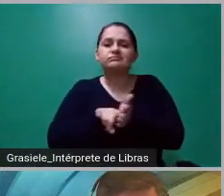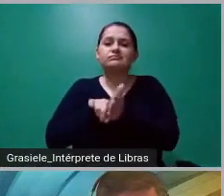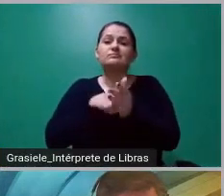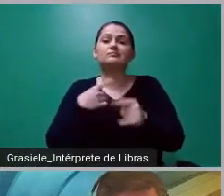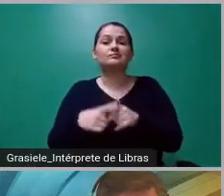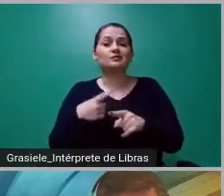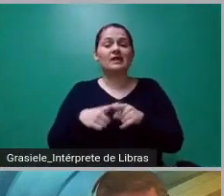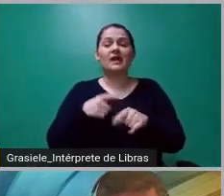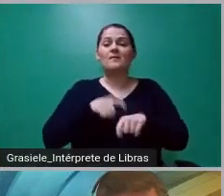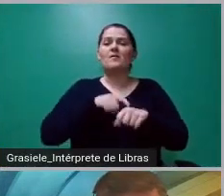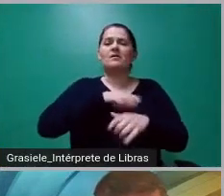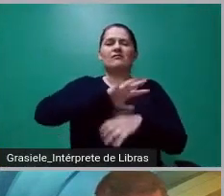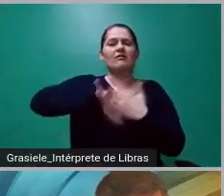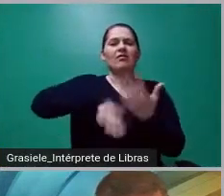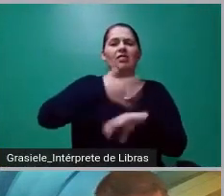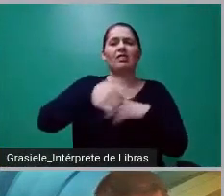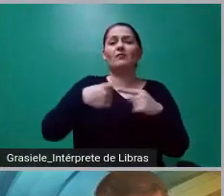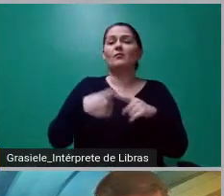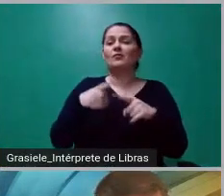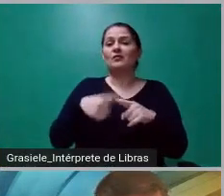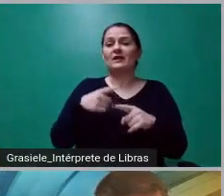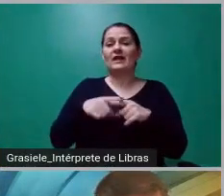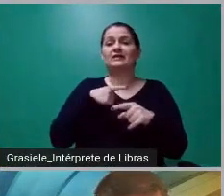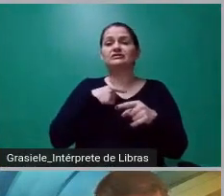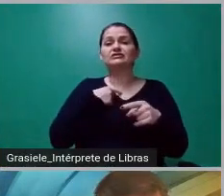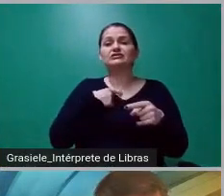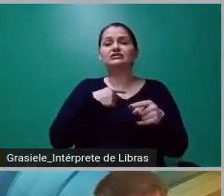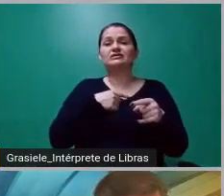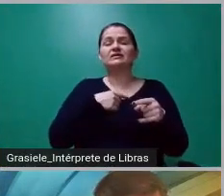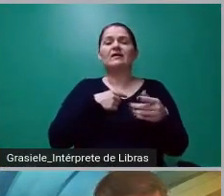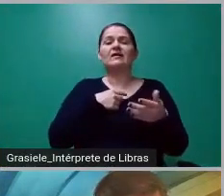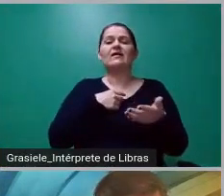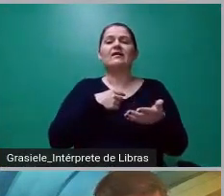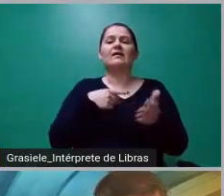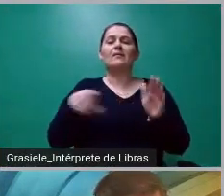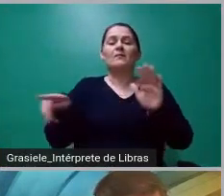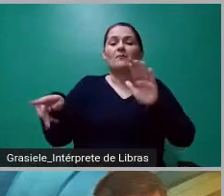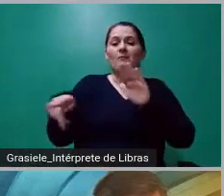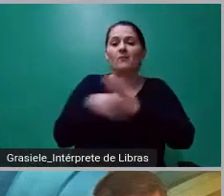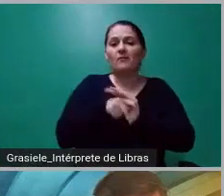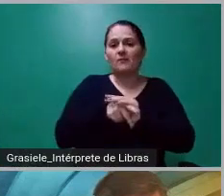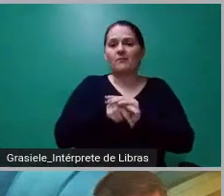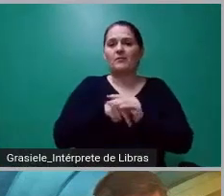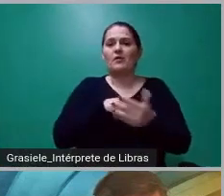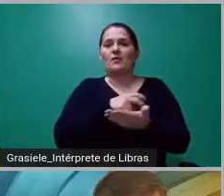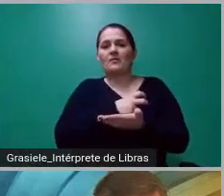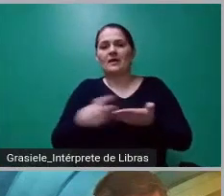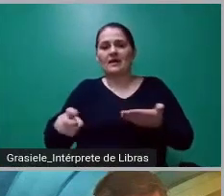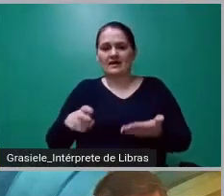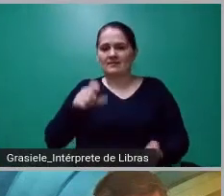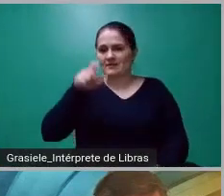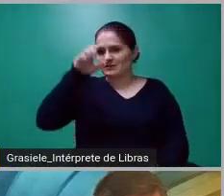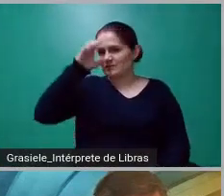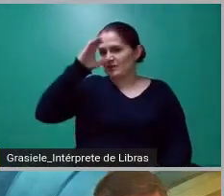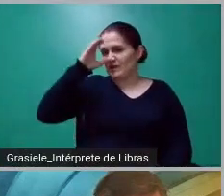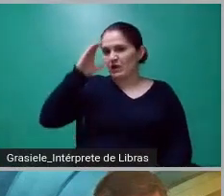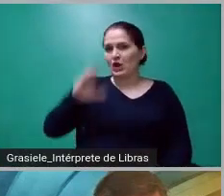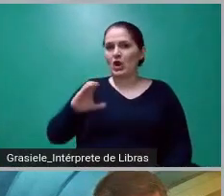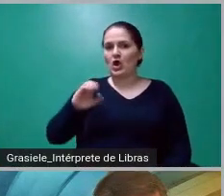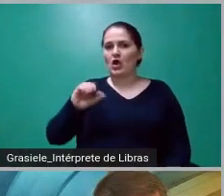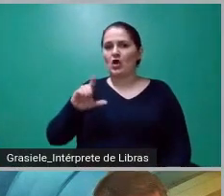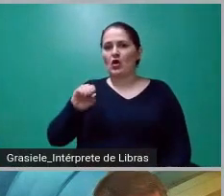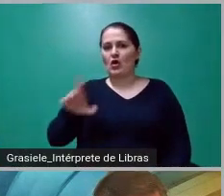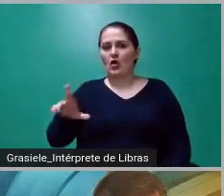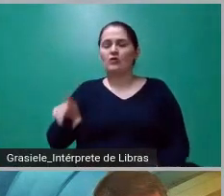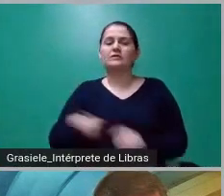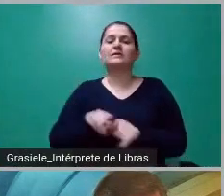Collor, morte do Ulisses Guimarães, que era presidente do Congresso, Severo Gomes, que era o